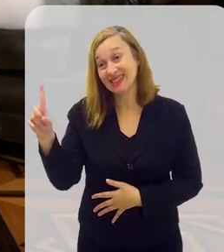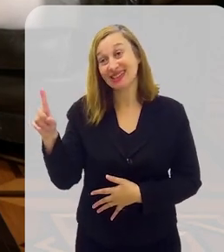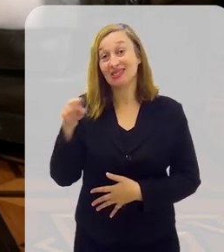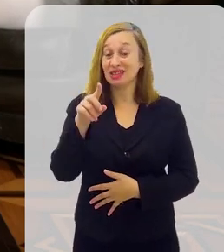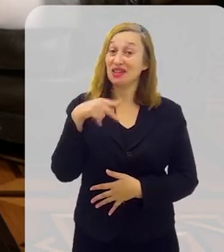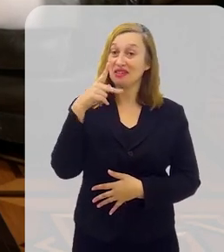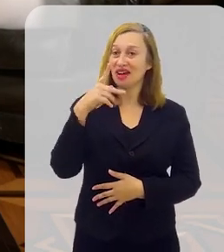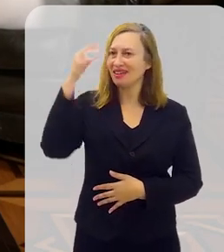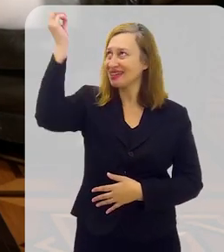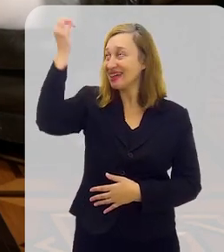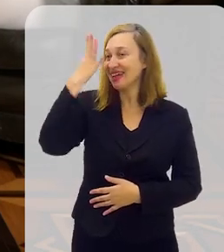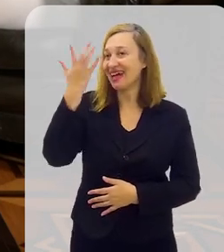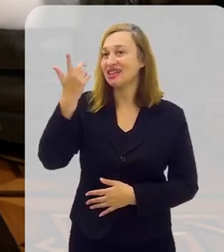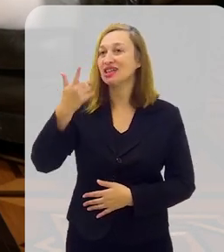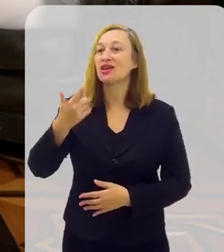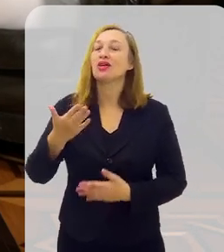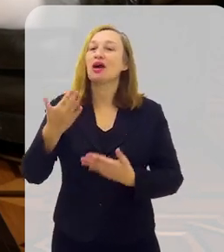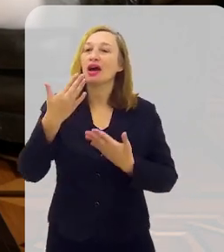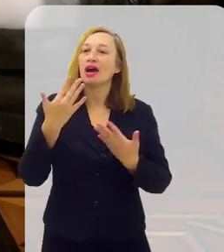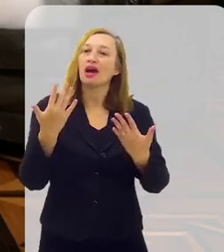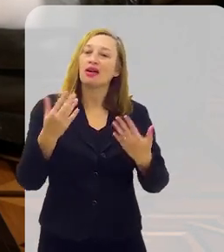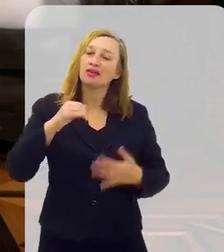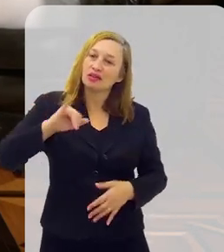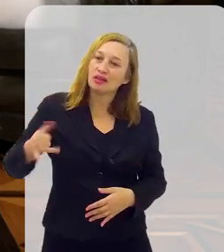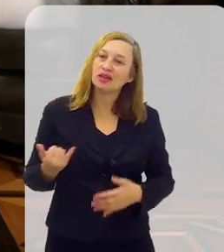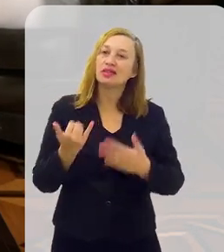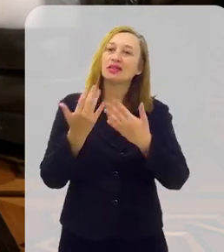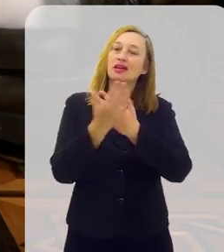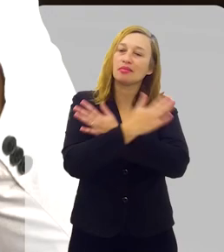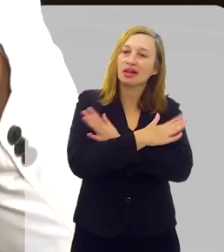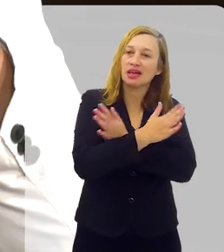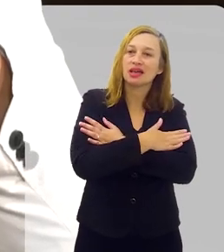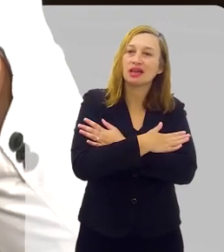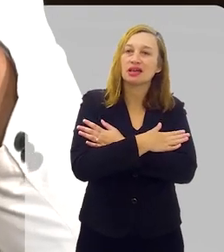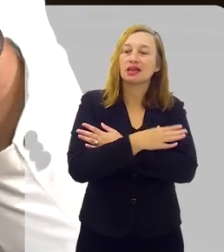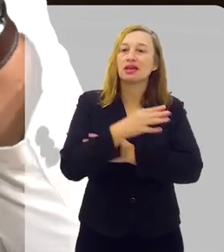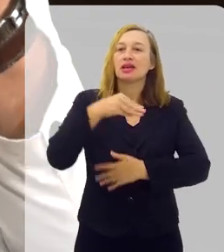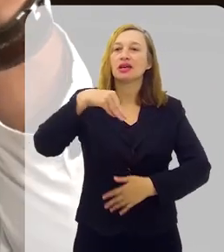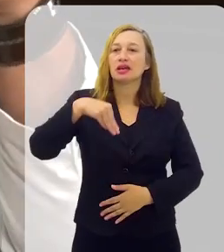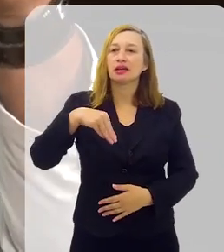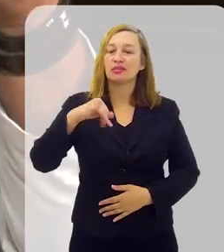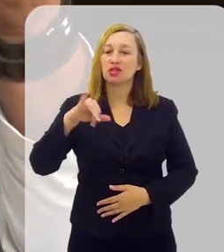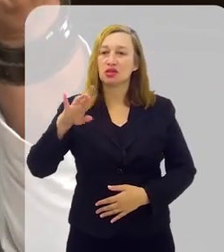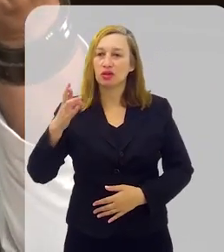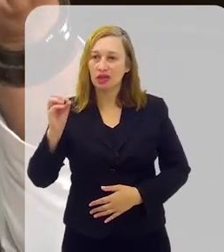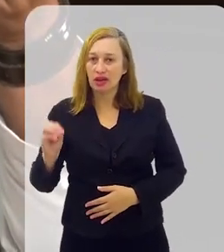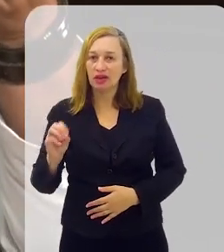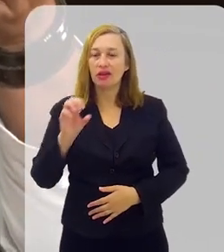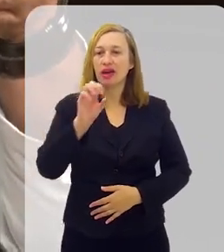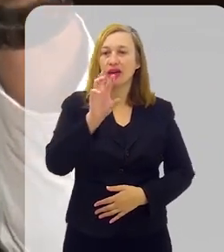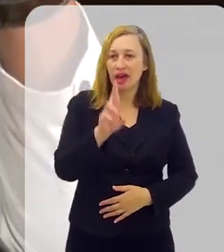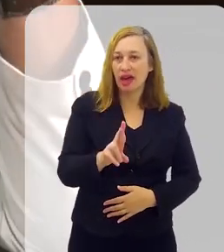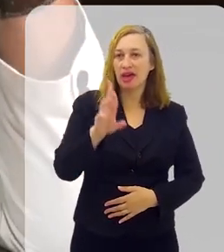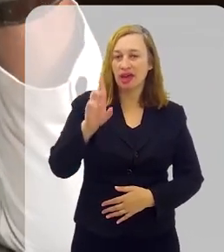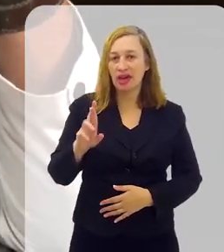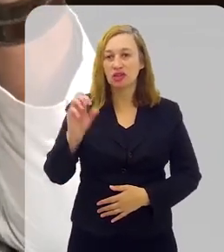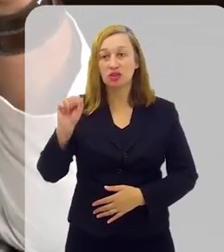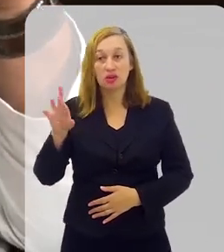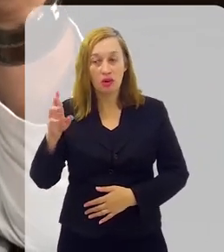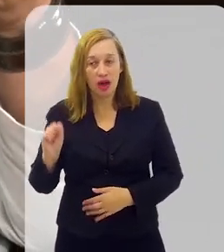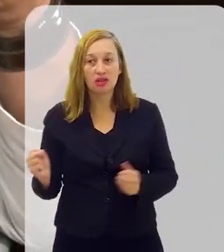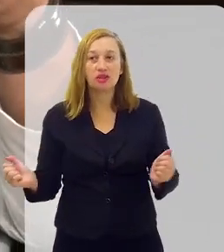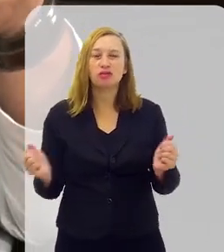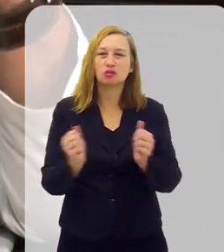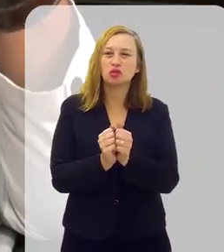coisa boa. Meu Deus. Você falando em graça, eu aproveito e mando um abraço lindo pro missionário